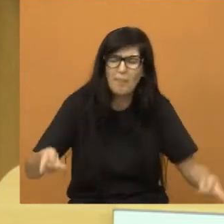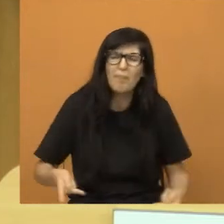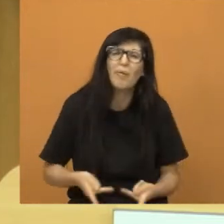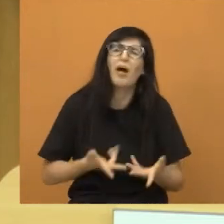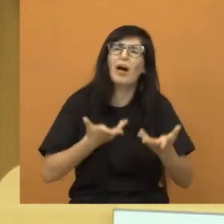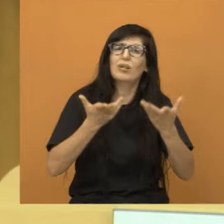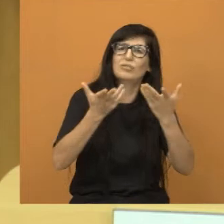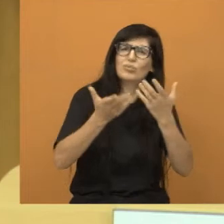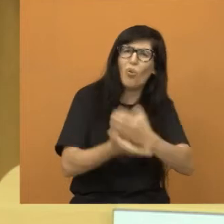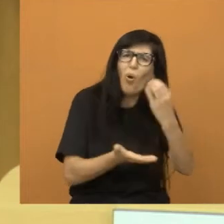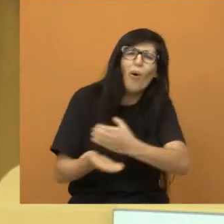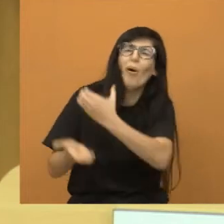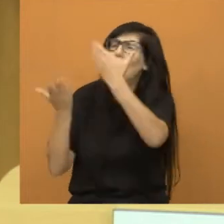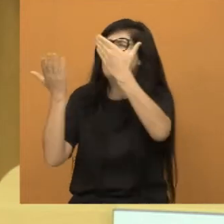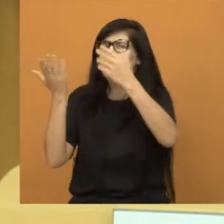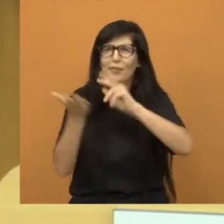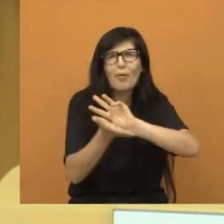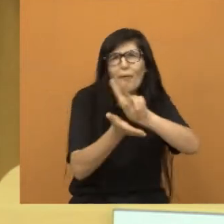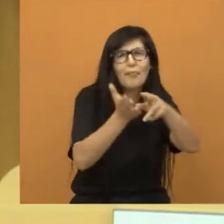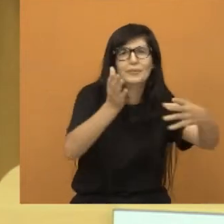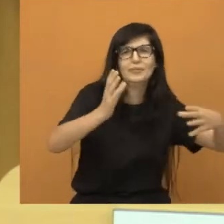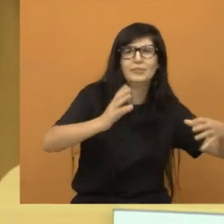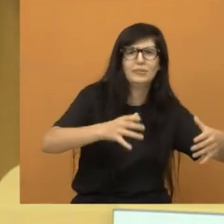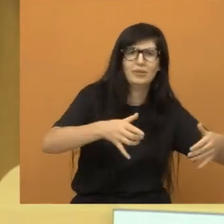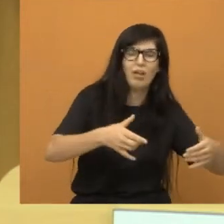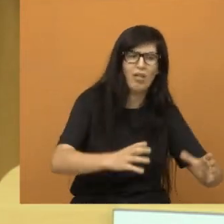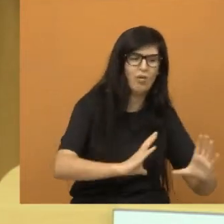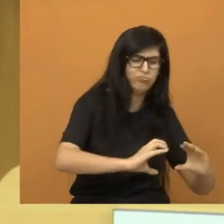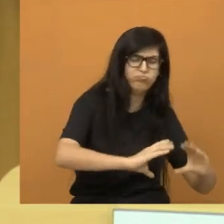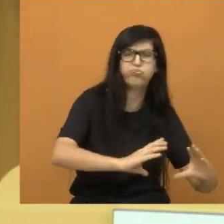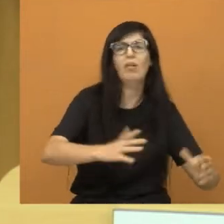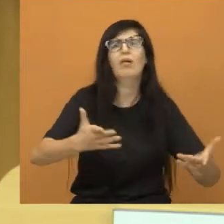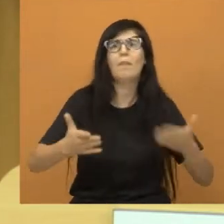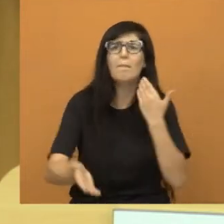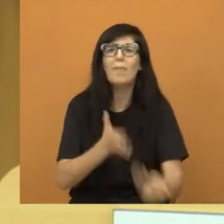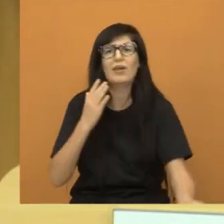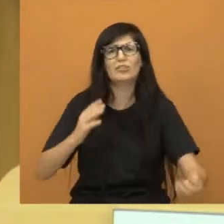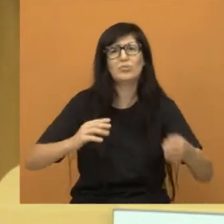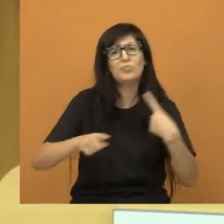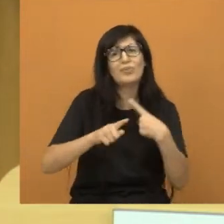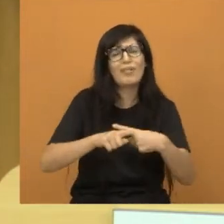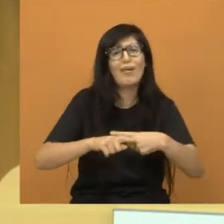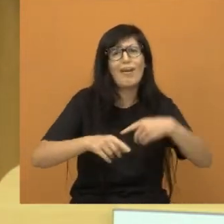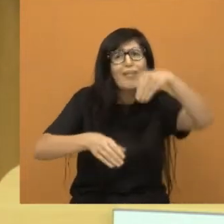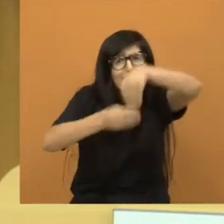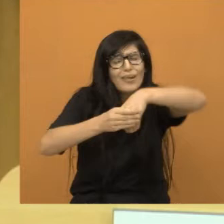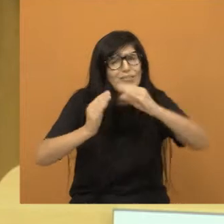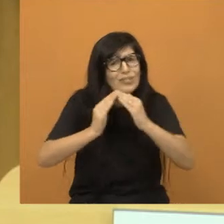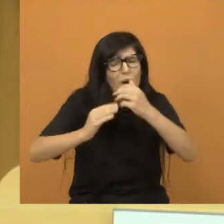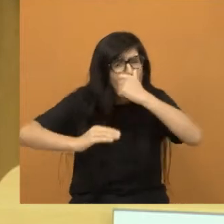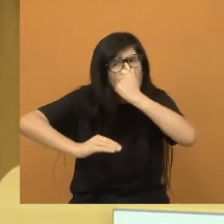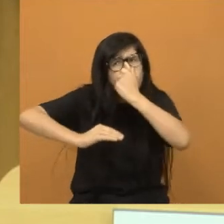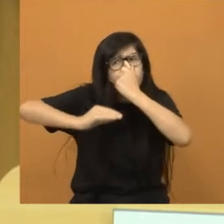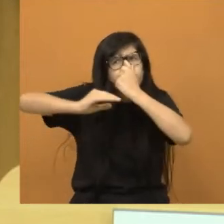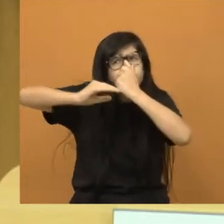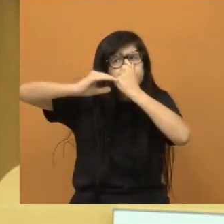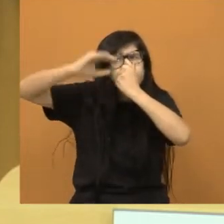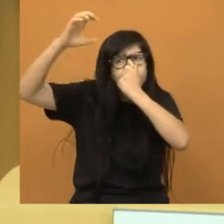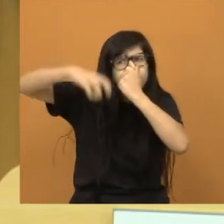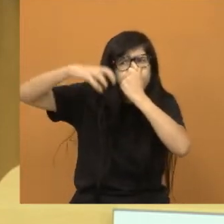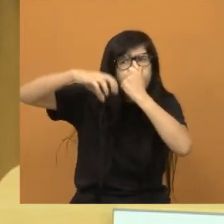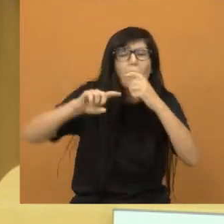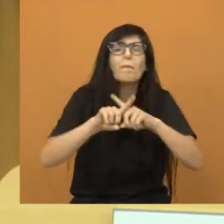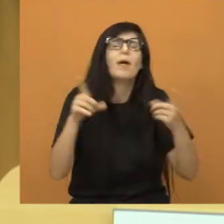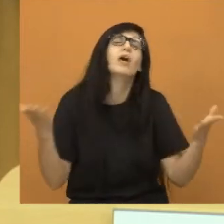numa enchente. Isso realmente é uma situação muito difícil, mas que ao mesmo tempo nos impõe, enquanto